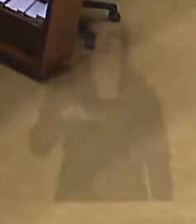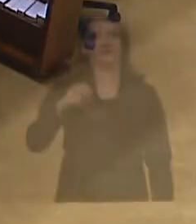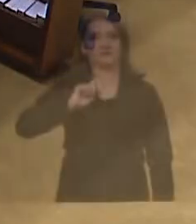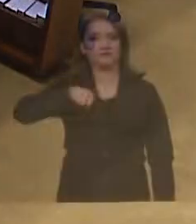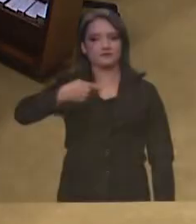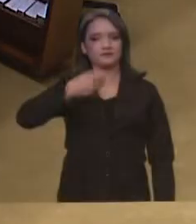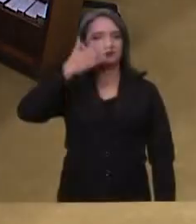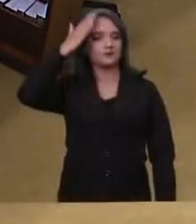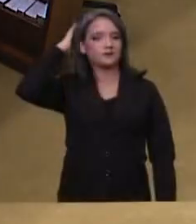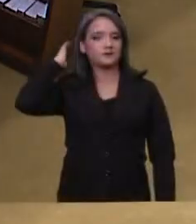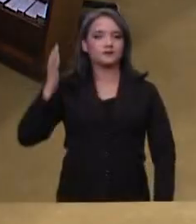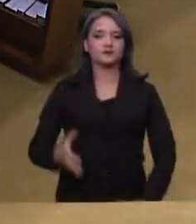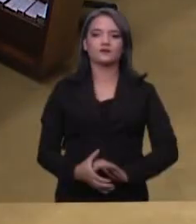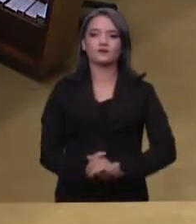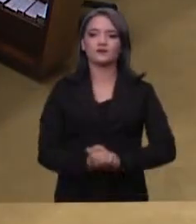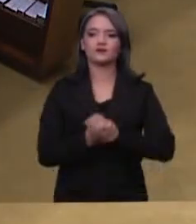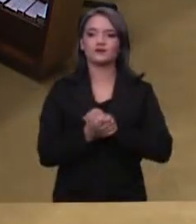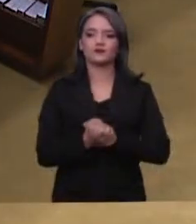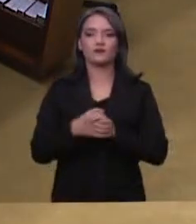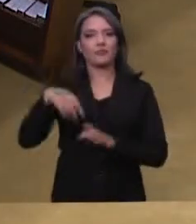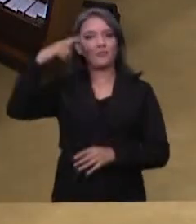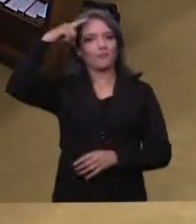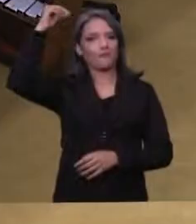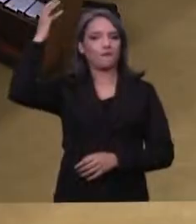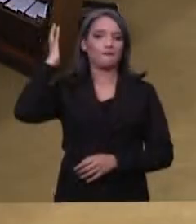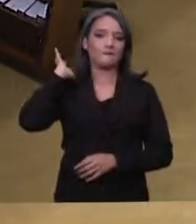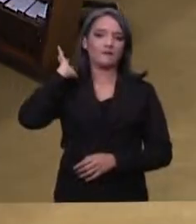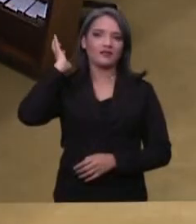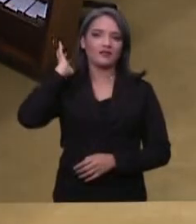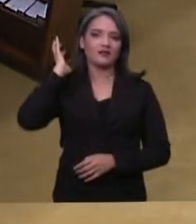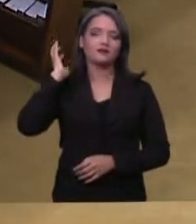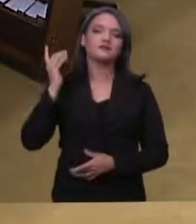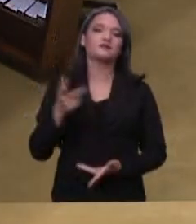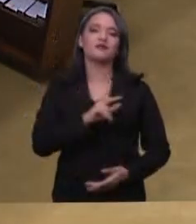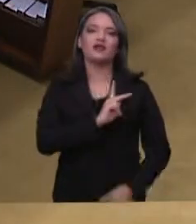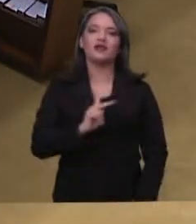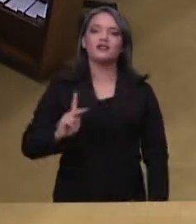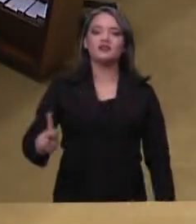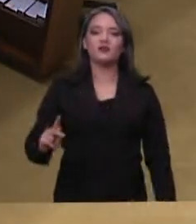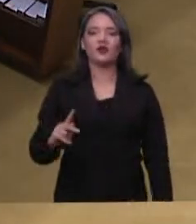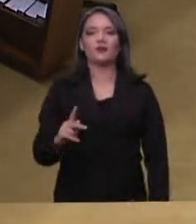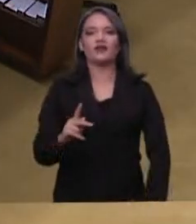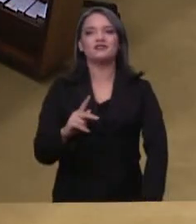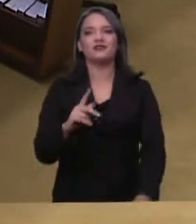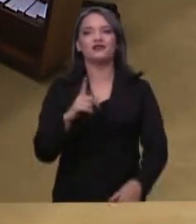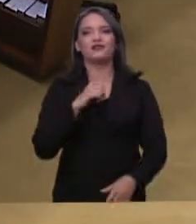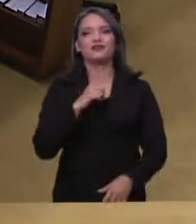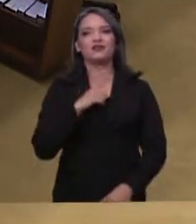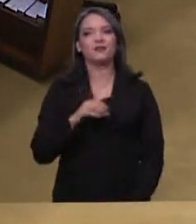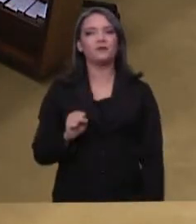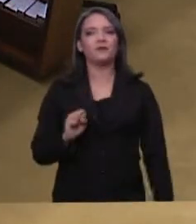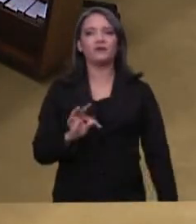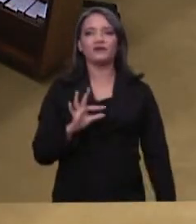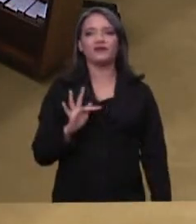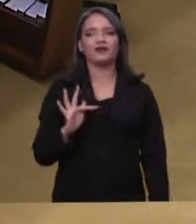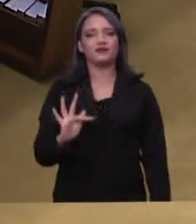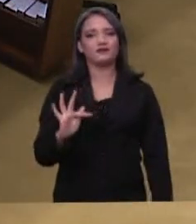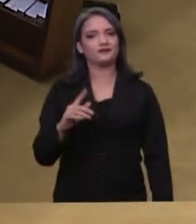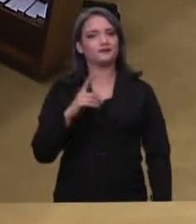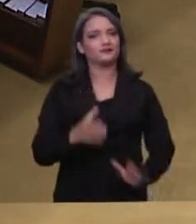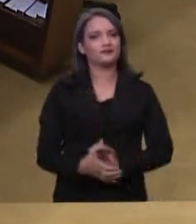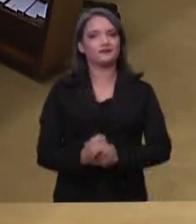Cumprimento a eminente ministra Rosa Weber, presidente desse Supremo Tribunal Federal. Cumprimento a eminente ministra Carmen